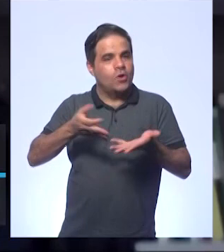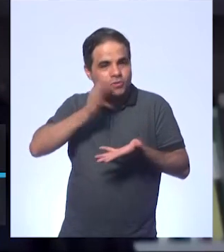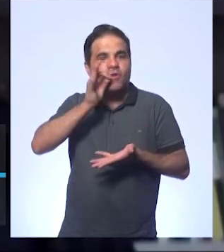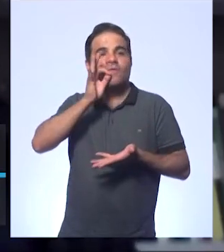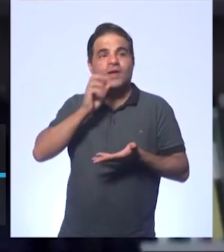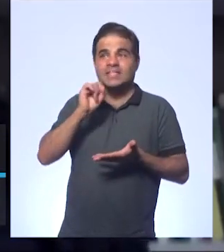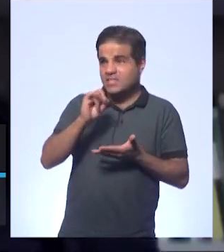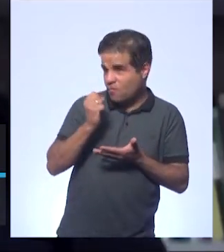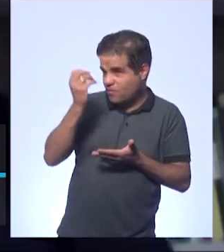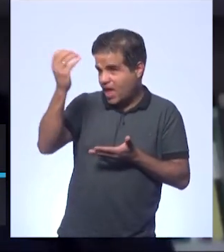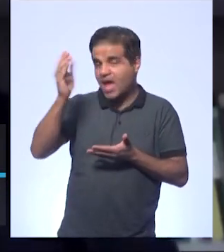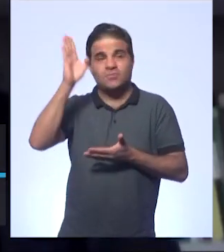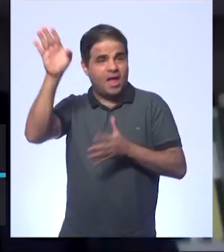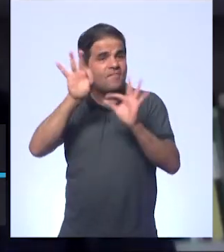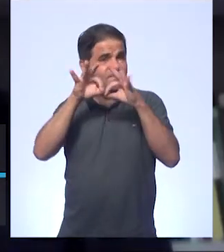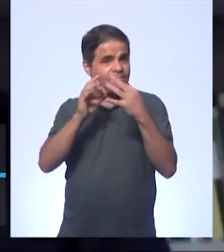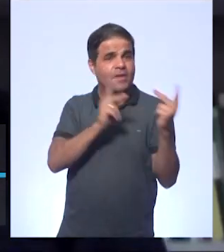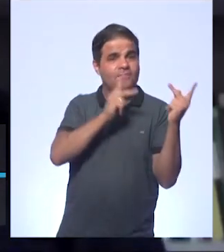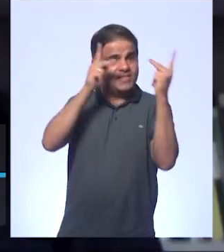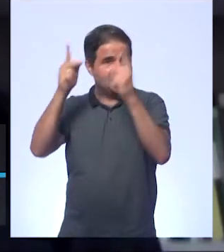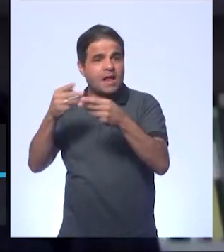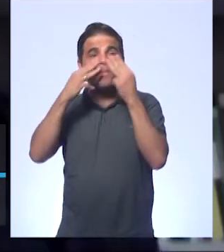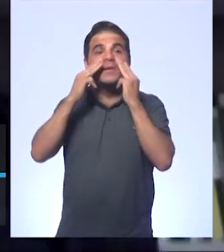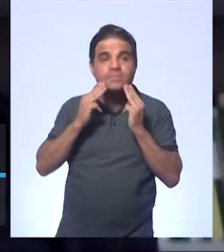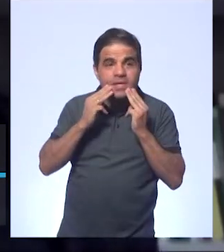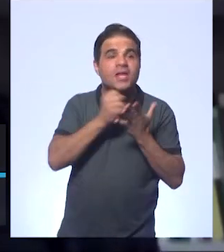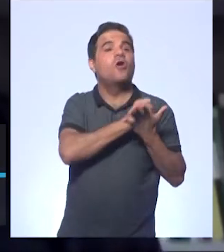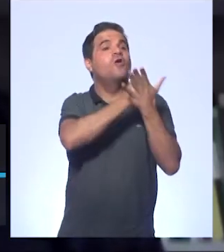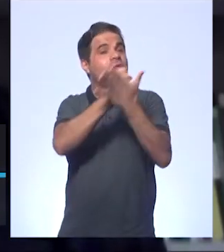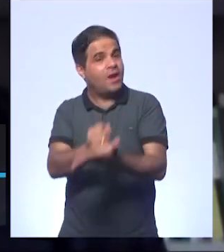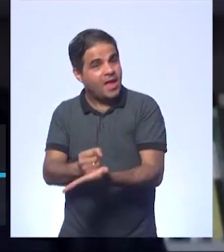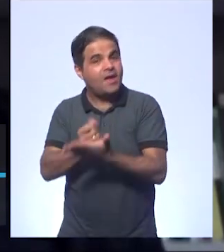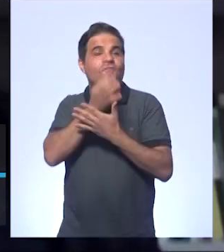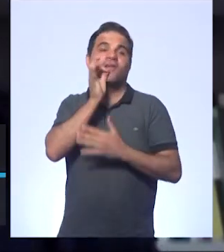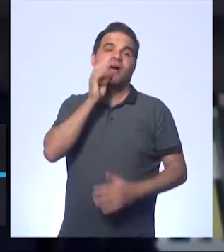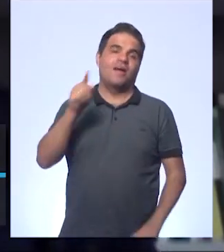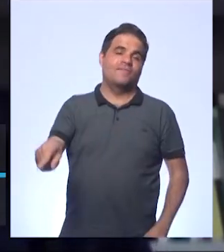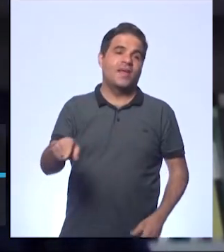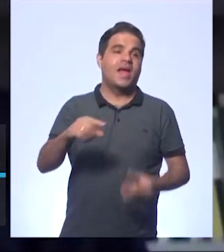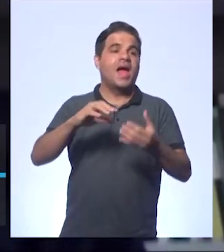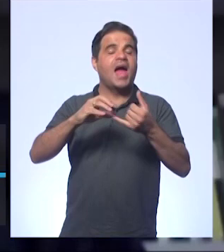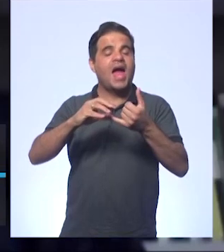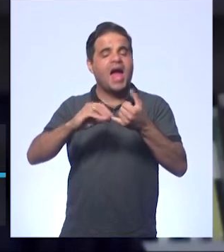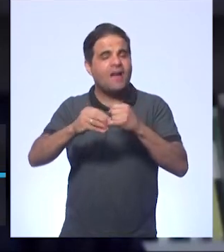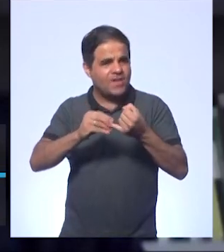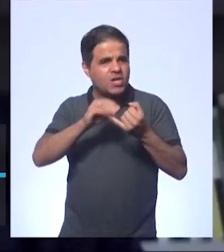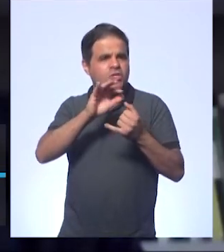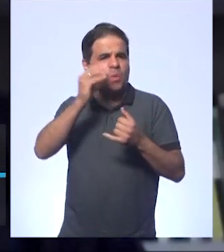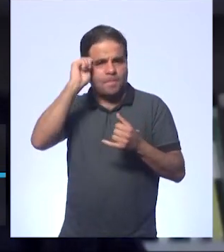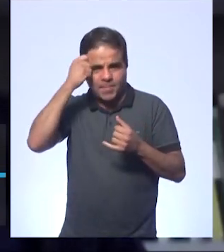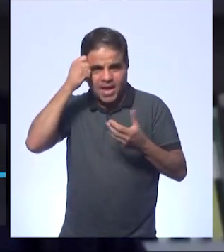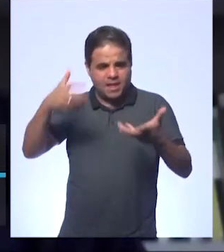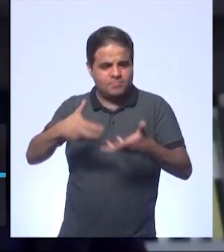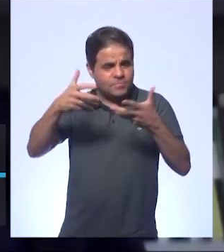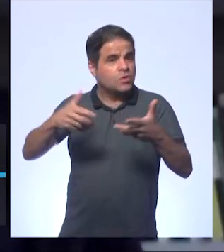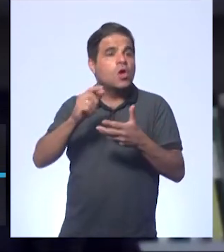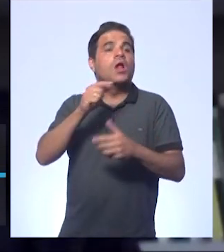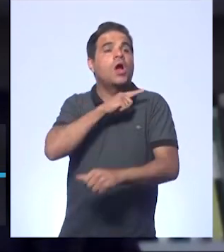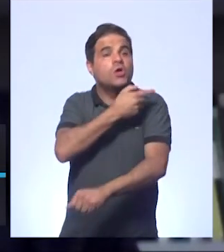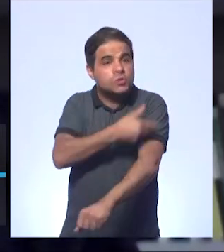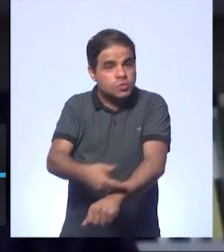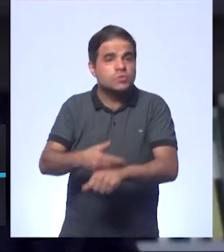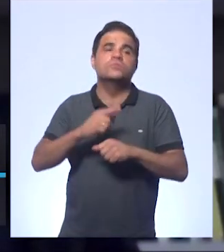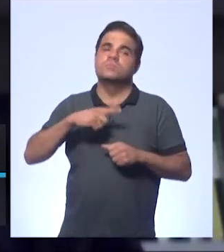Se eu viajo para a minha família em Moçambique, eu levo café. A feijoada, por exemplo, nós também não temos o costume de